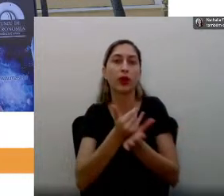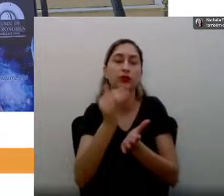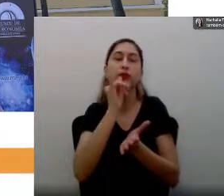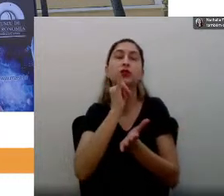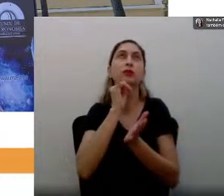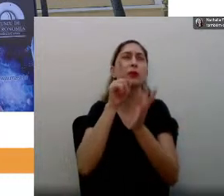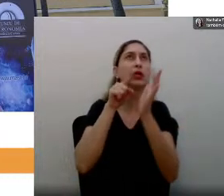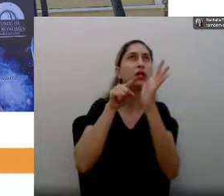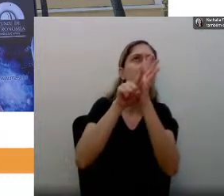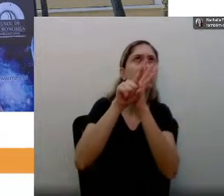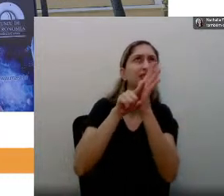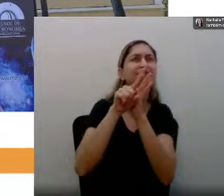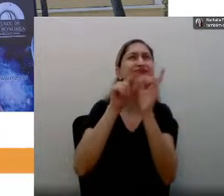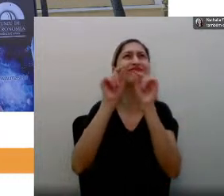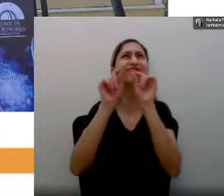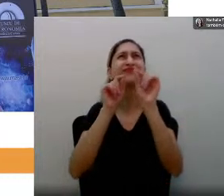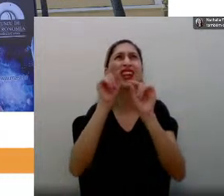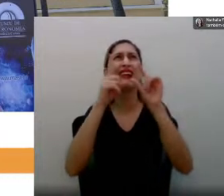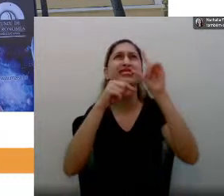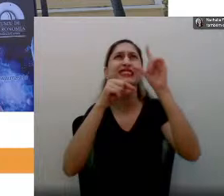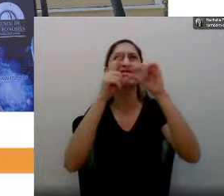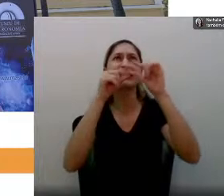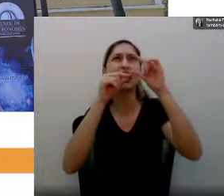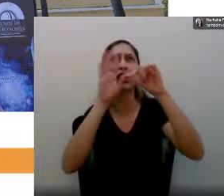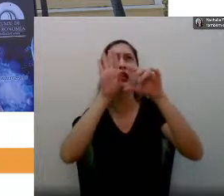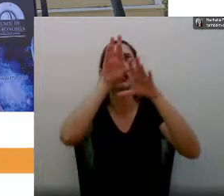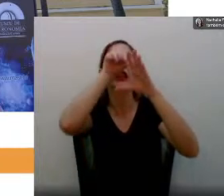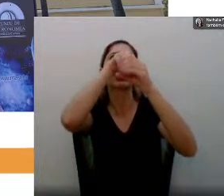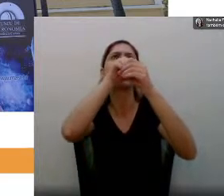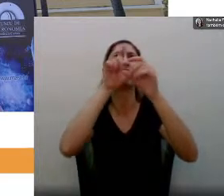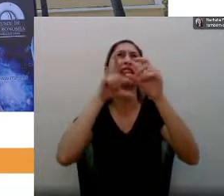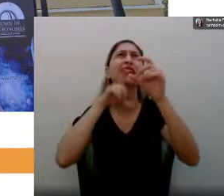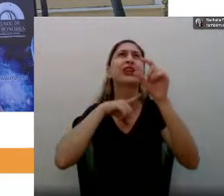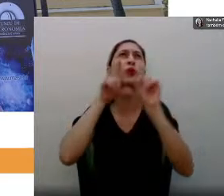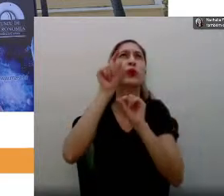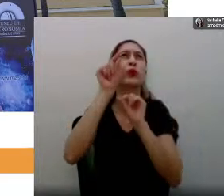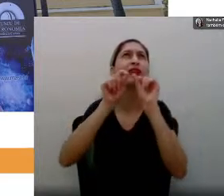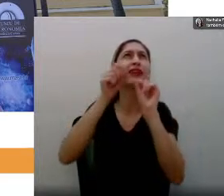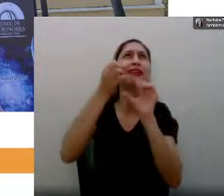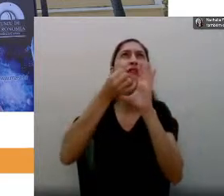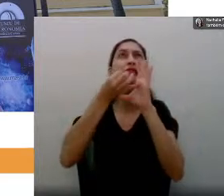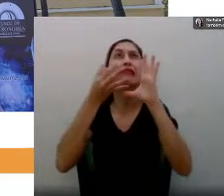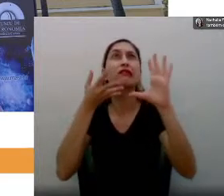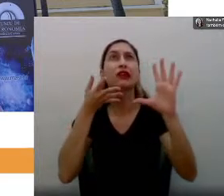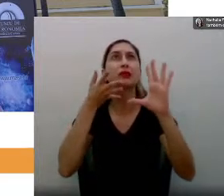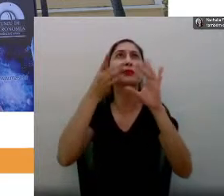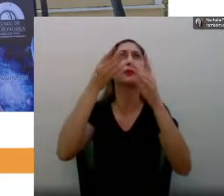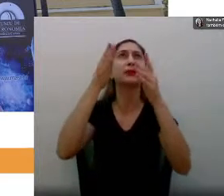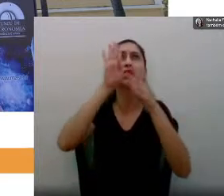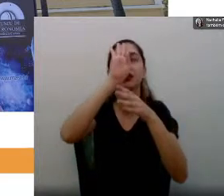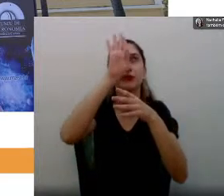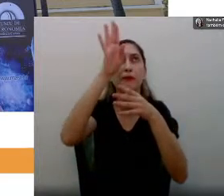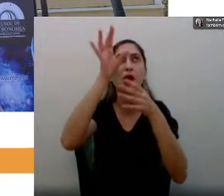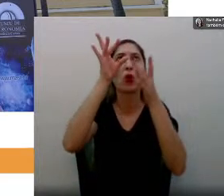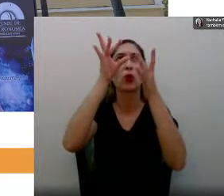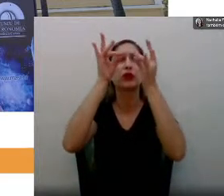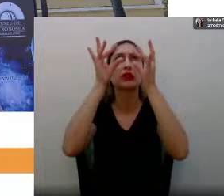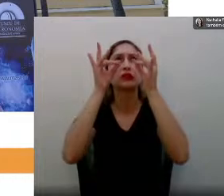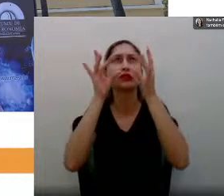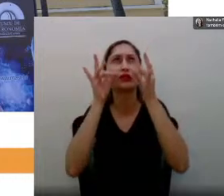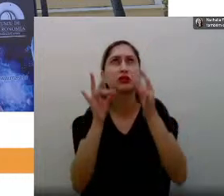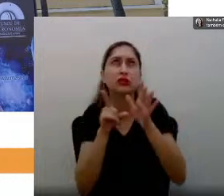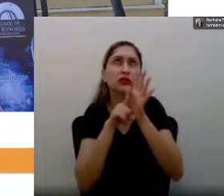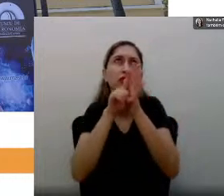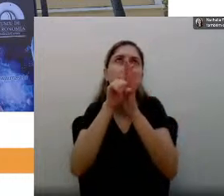Nebulosa né do que ela feita no que ele é formado uma linguagem melhor né Ah mas então eles estão